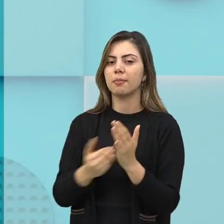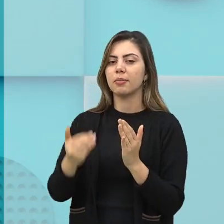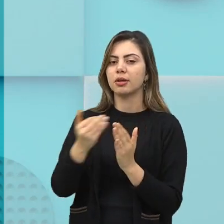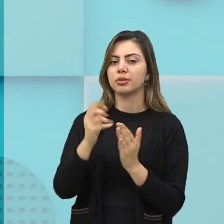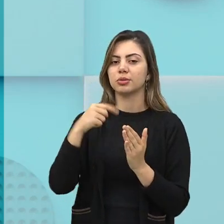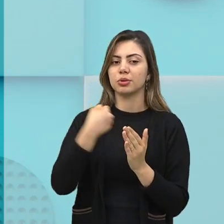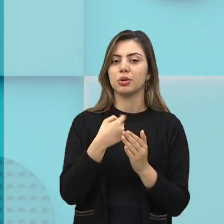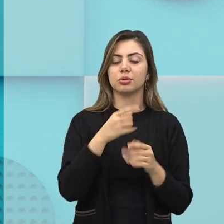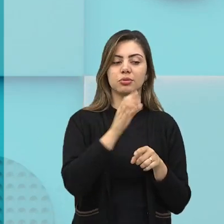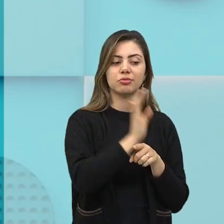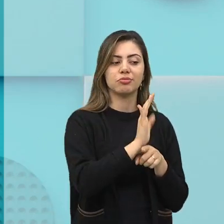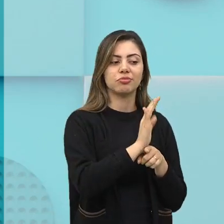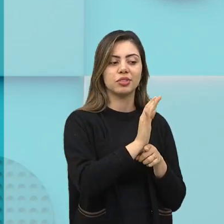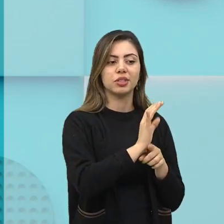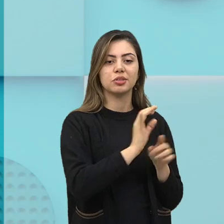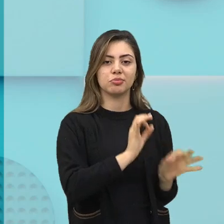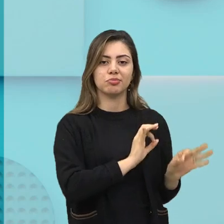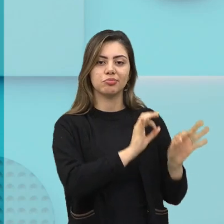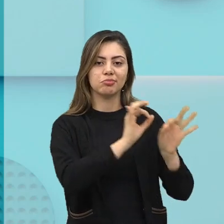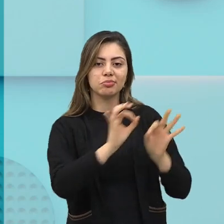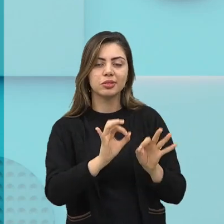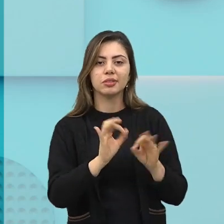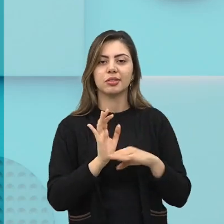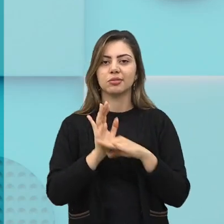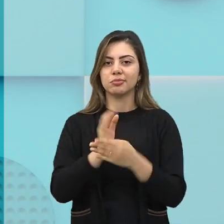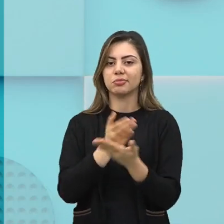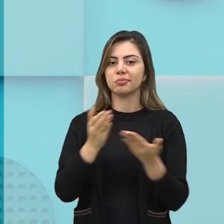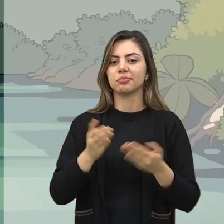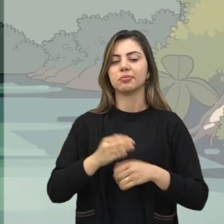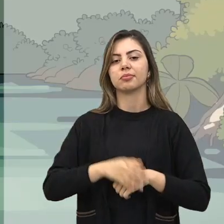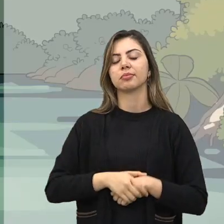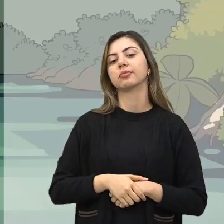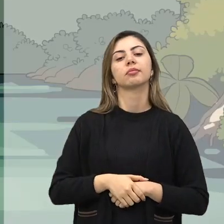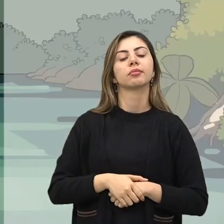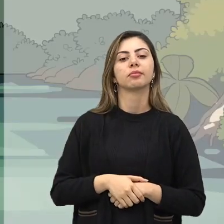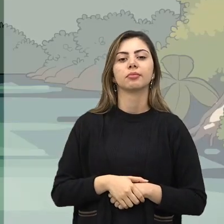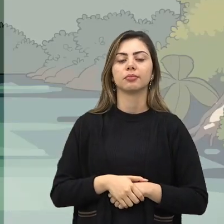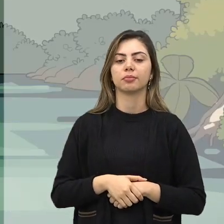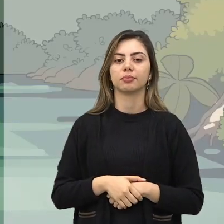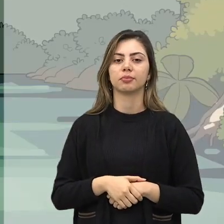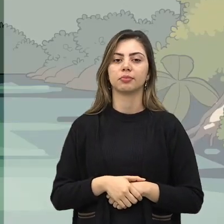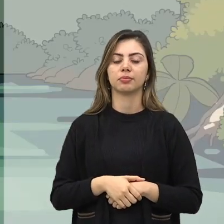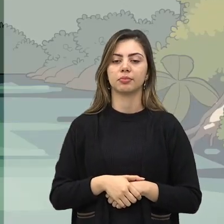preparamos um vídeo para vocês que vai ajudar a ilustrar. Vamos a ele.